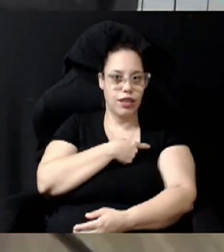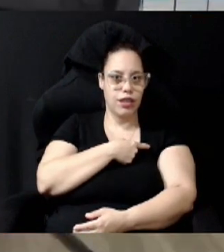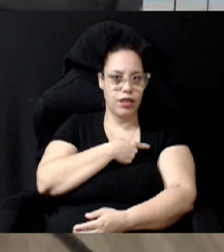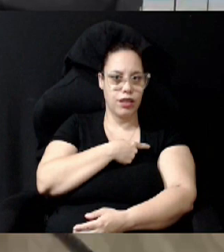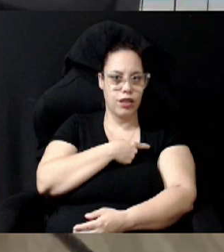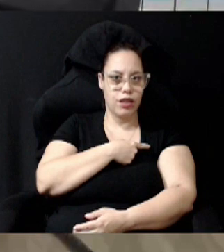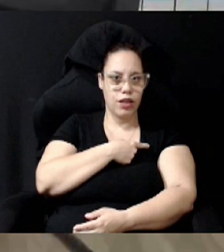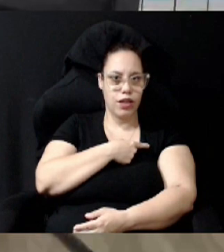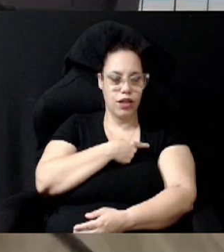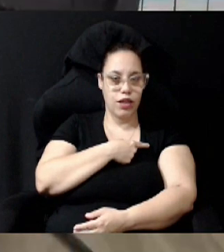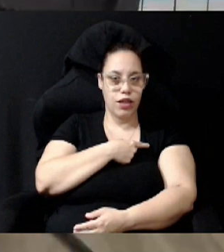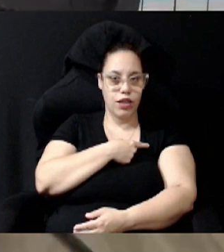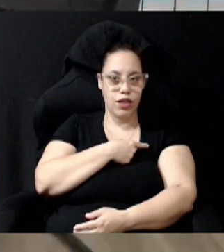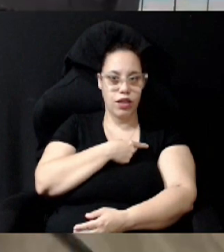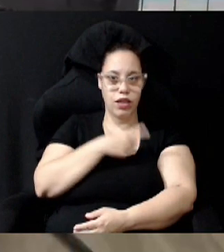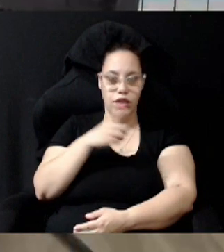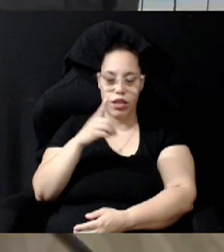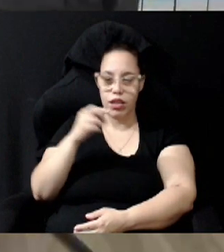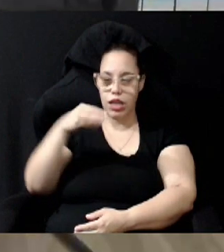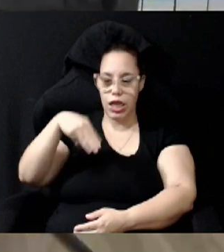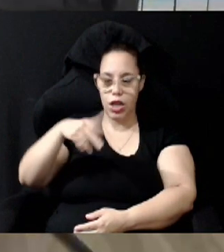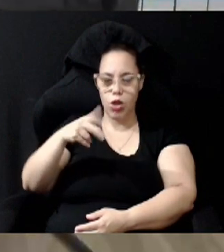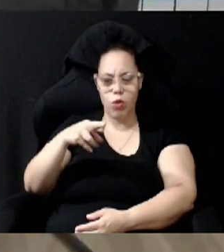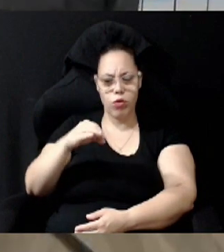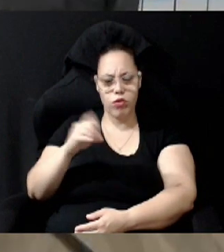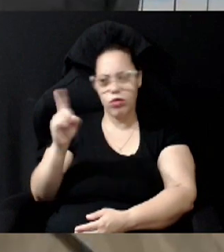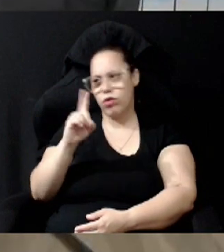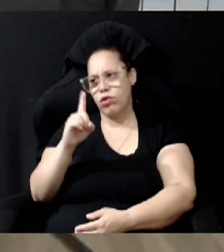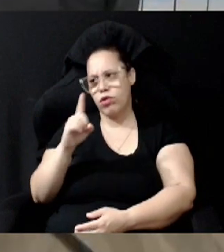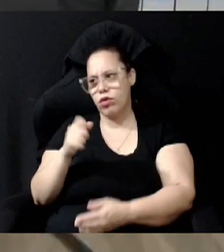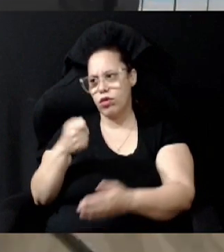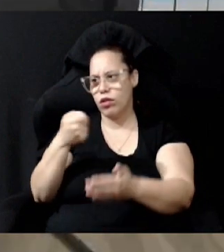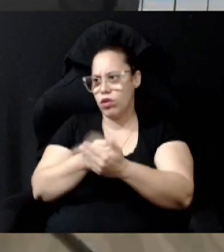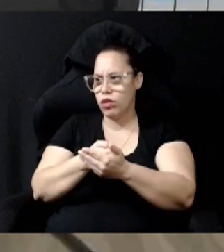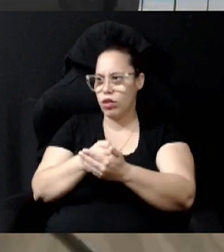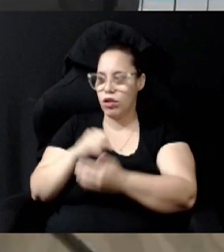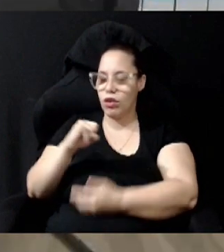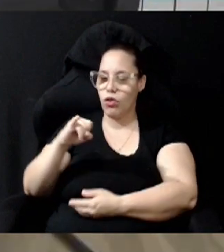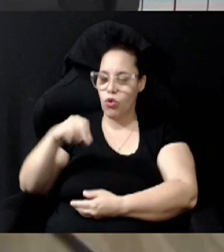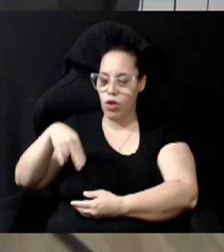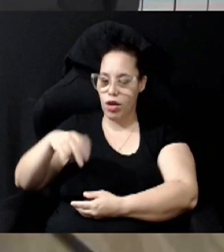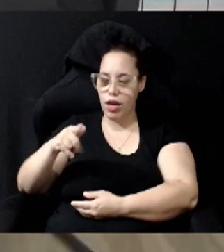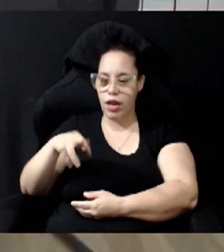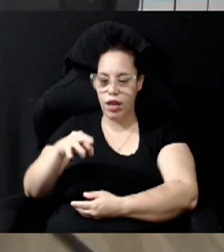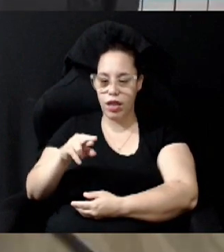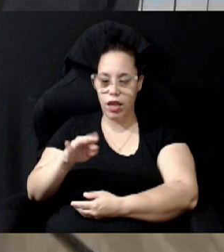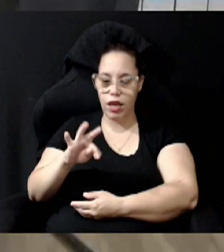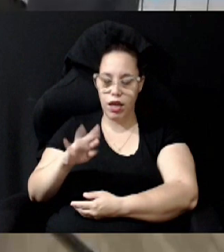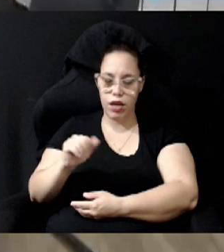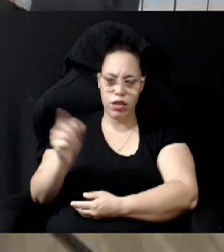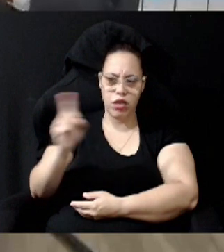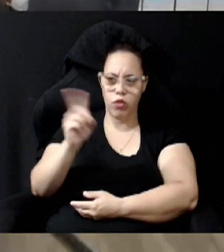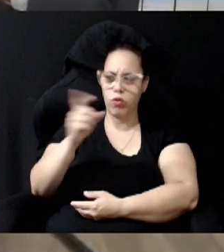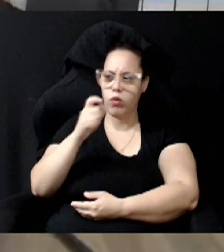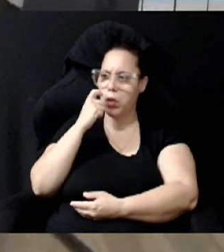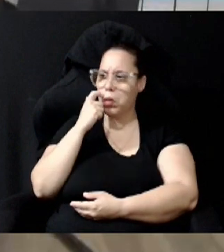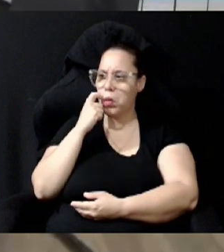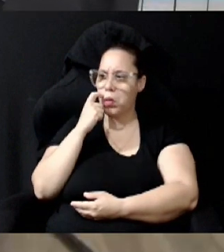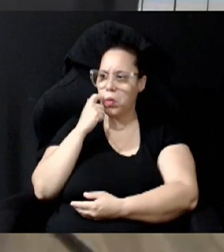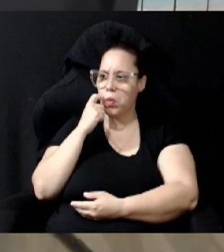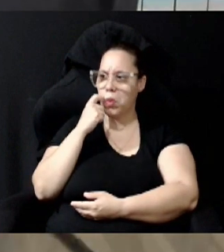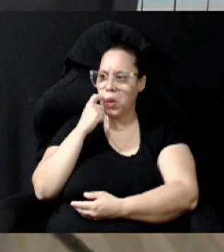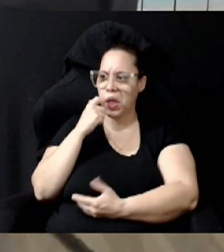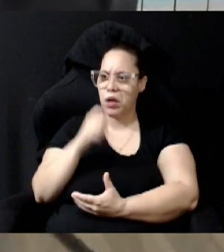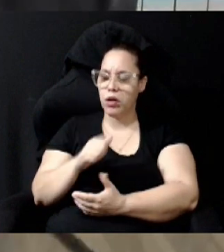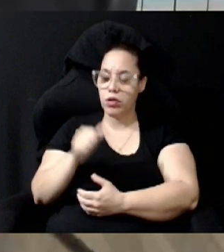Dom Pedro falou: não vou indenizar vocês, tem pegadinha com a Inglaterra, não vou indenizar vocês, não. Então, eles, 1 ano e meio